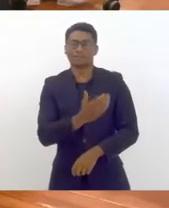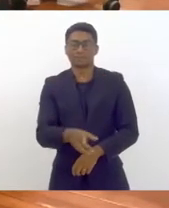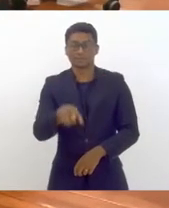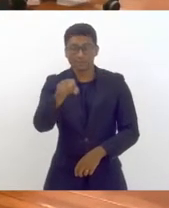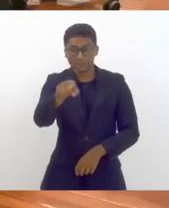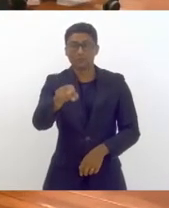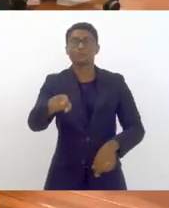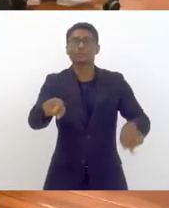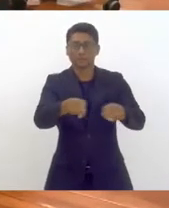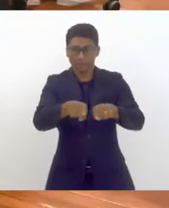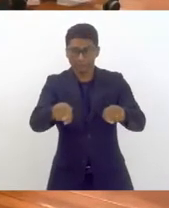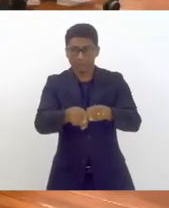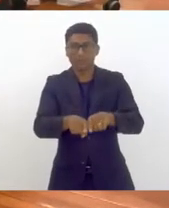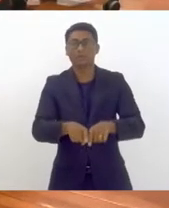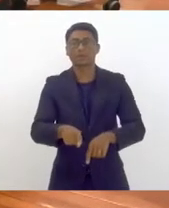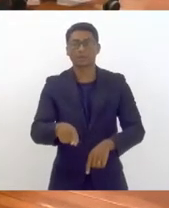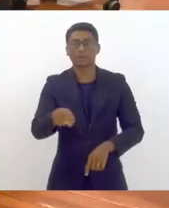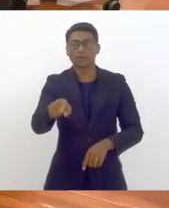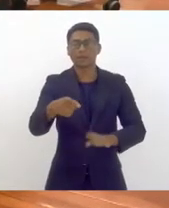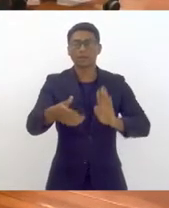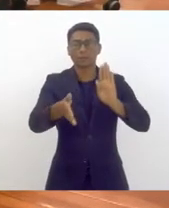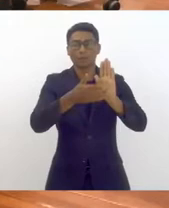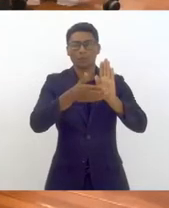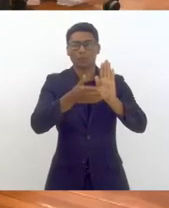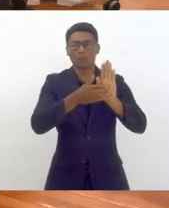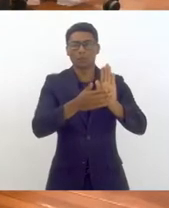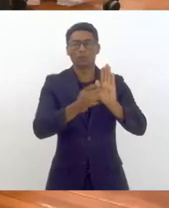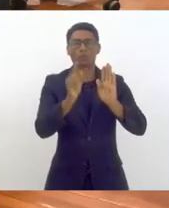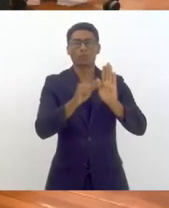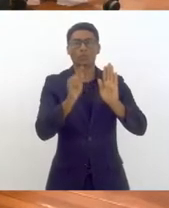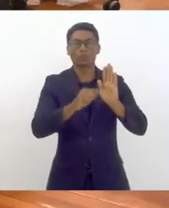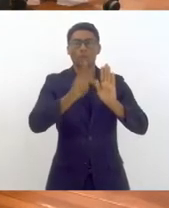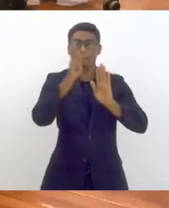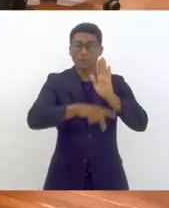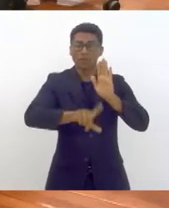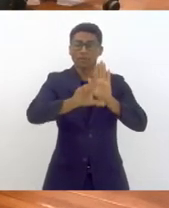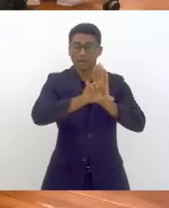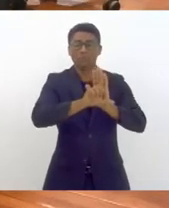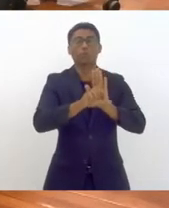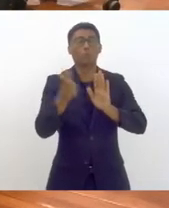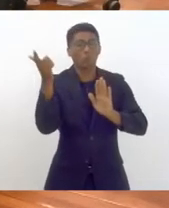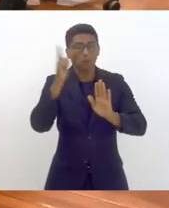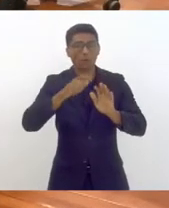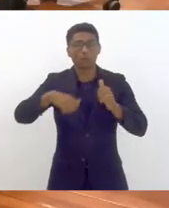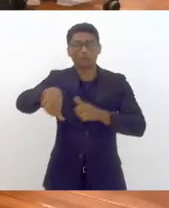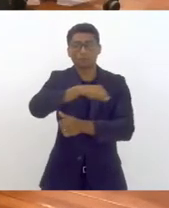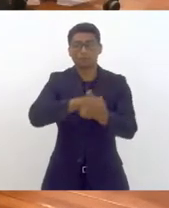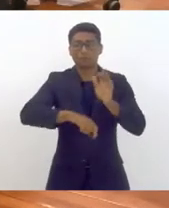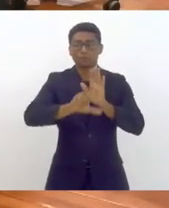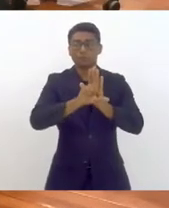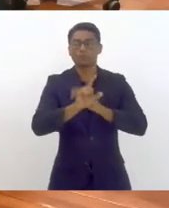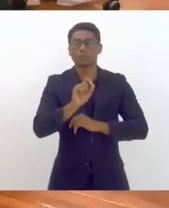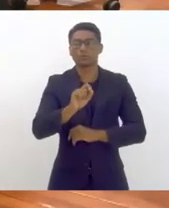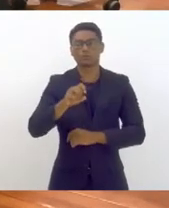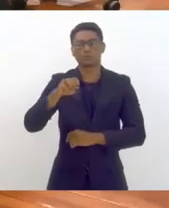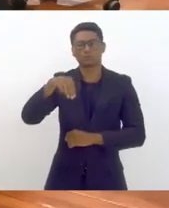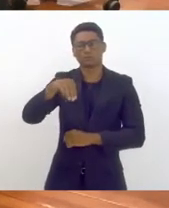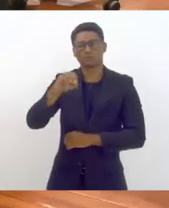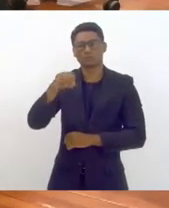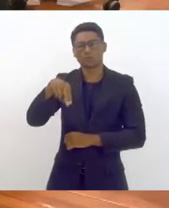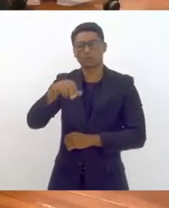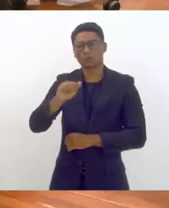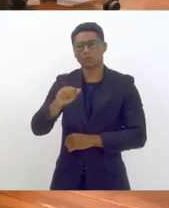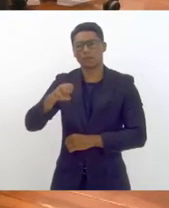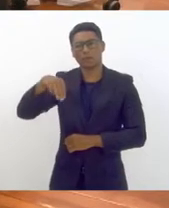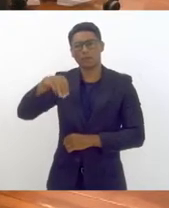foi também o proponente de um projeto que já virou lei, que é a Mona Maria Cumprida, né? E